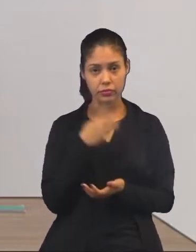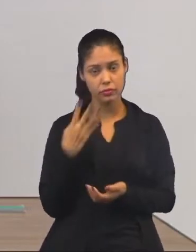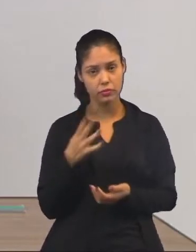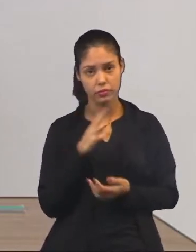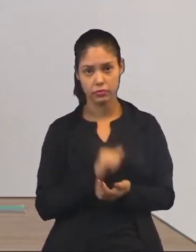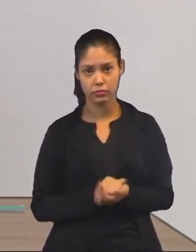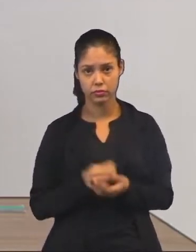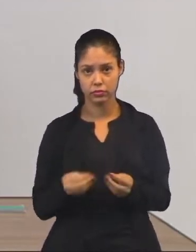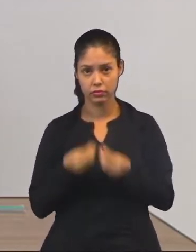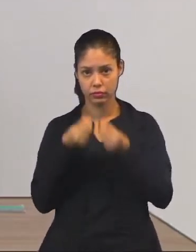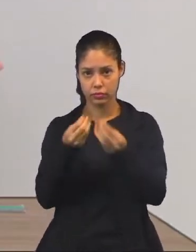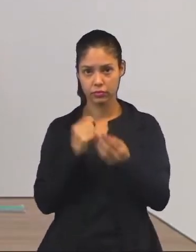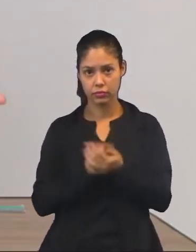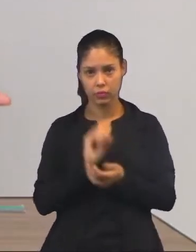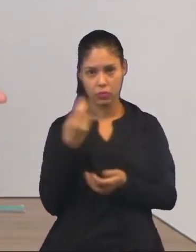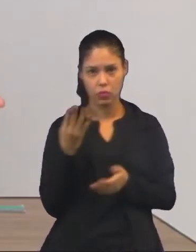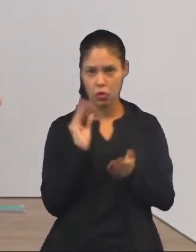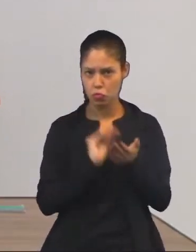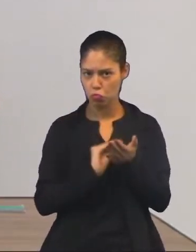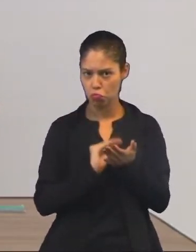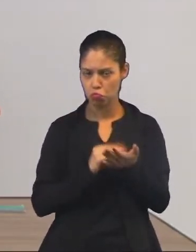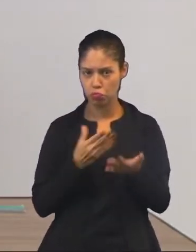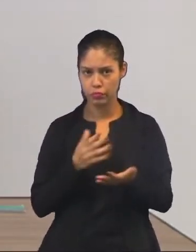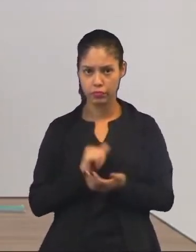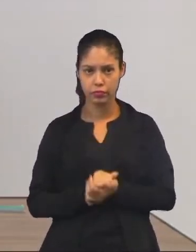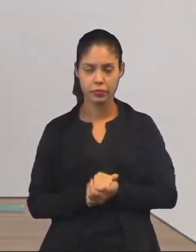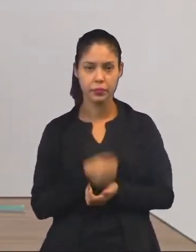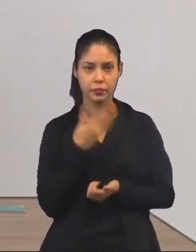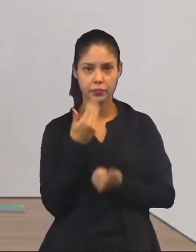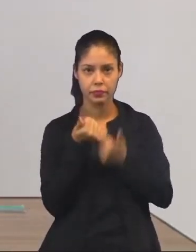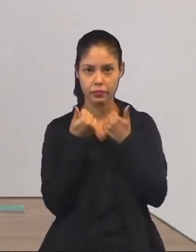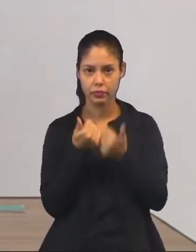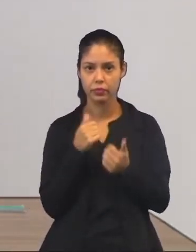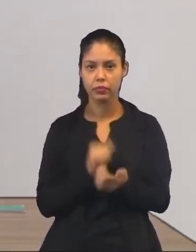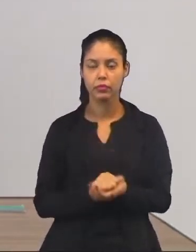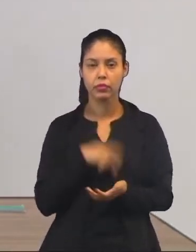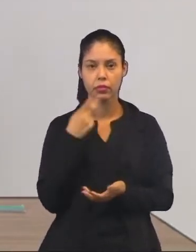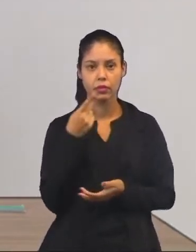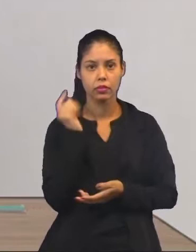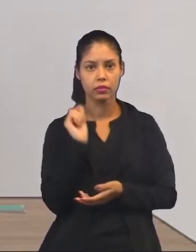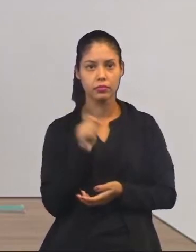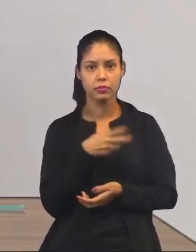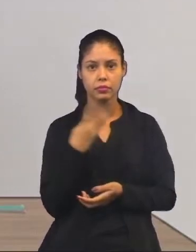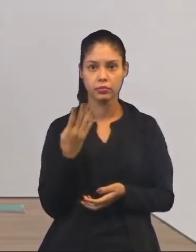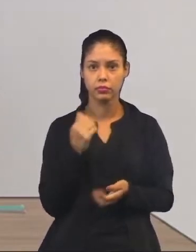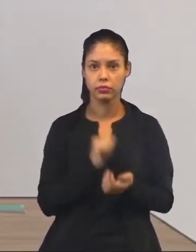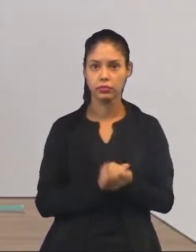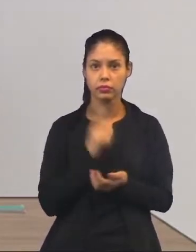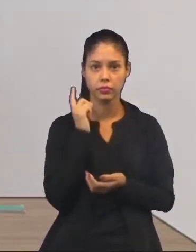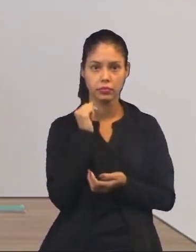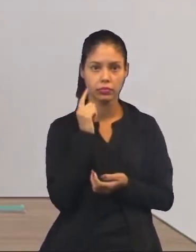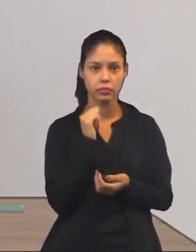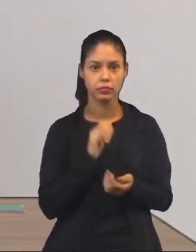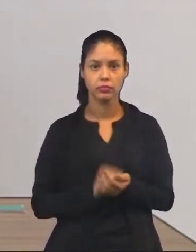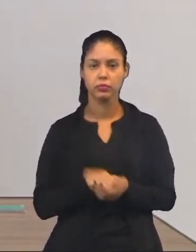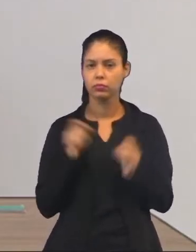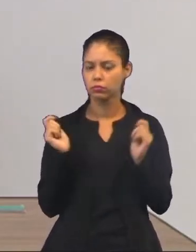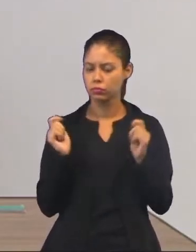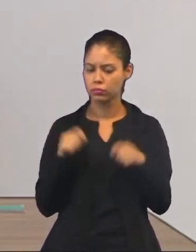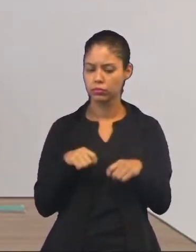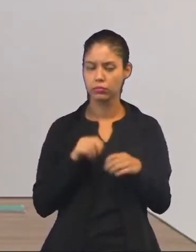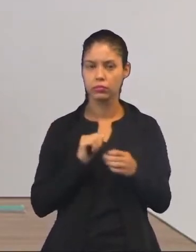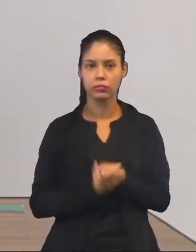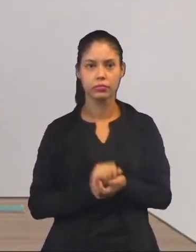de lápis que ela deu ou que sobrou? Muito bem, a situação nos fala que essa é a quantidade de lápis que ela